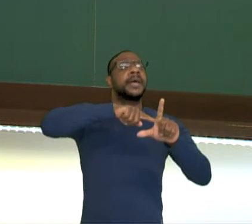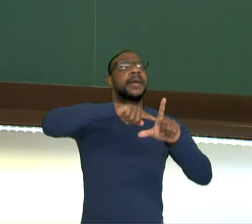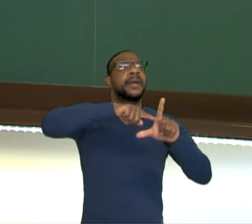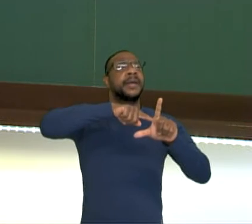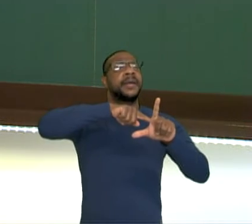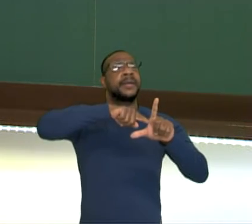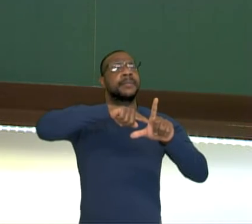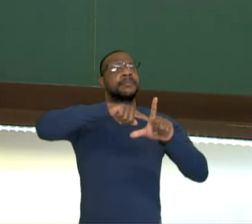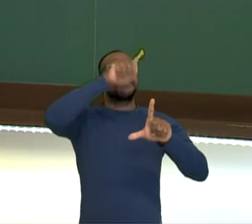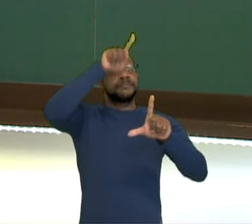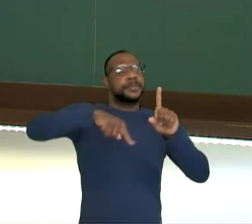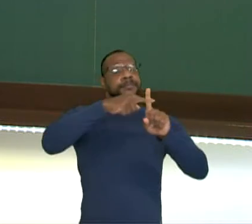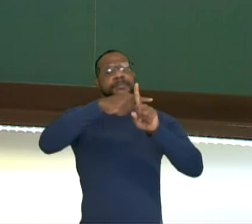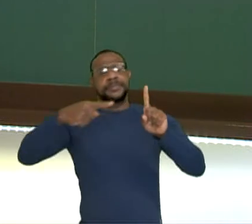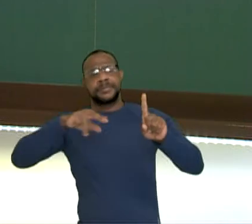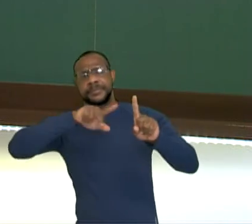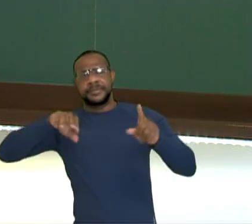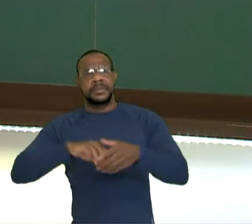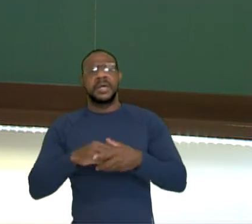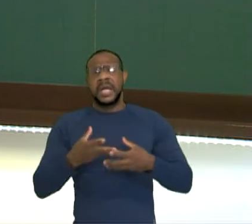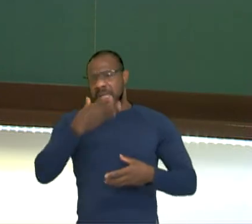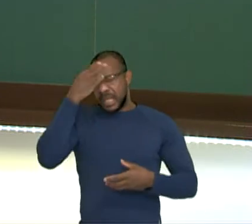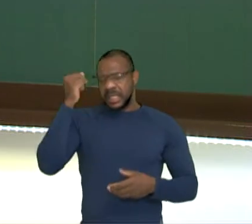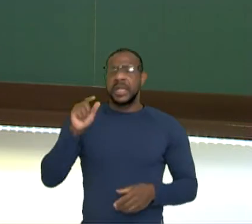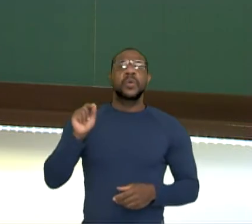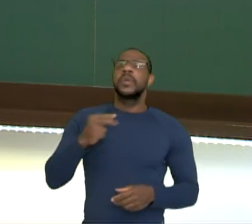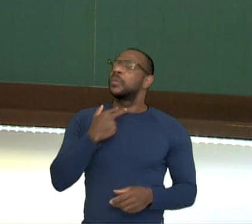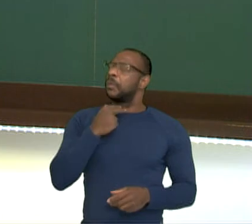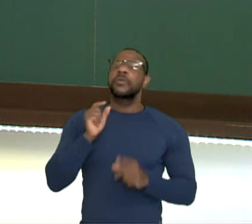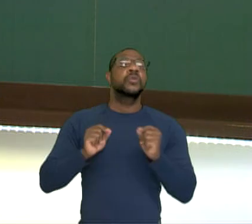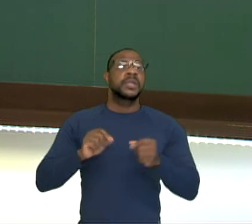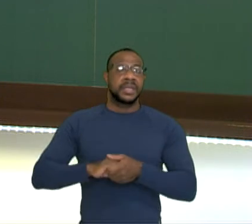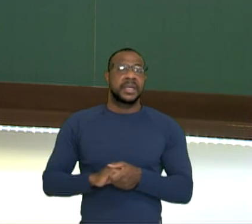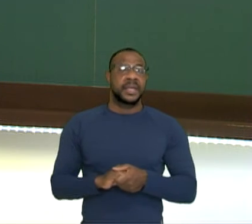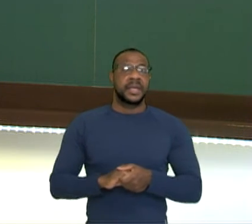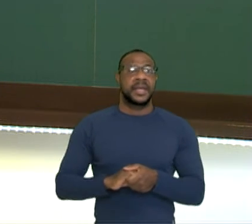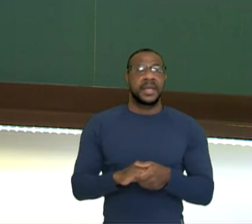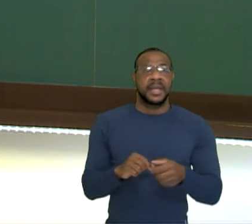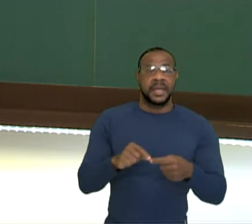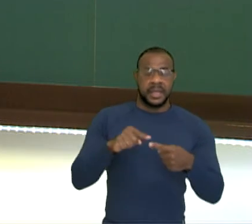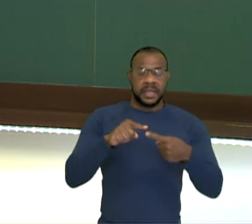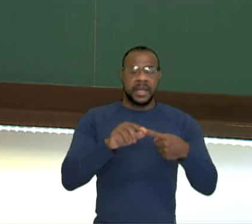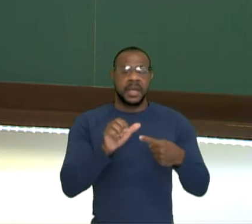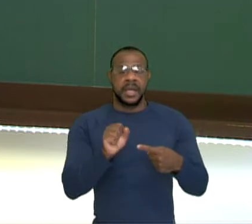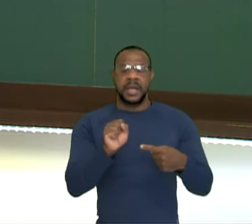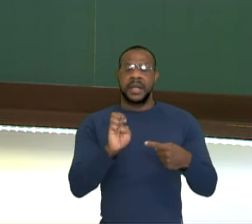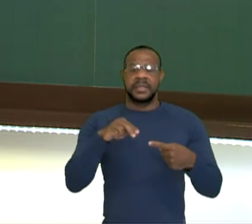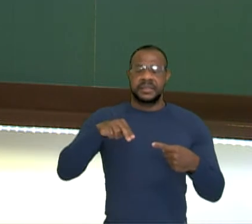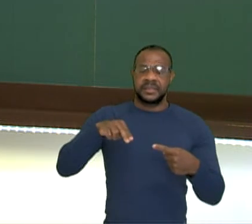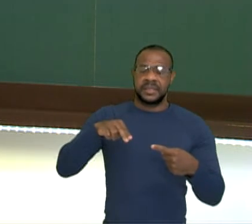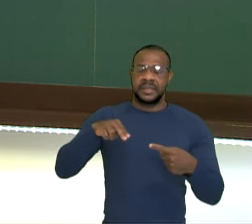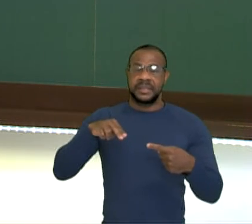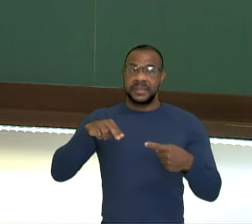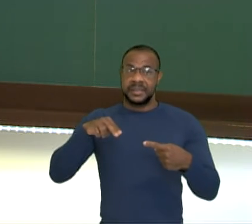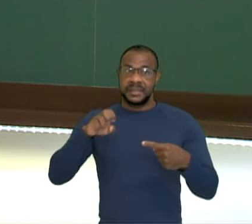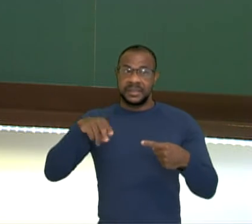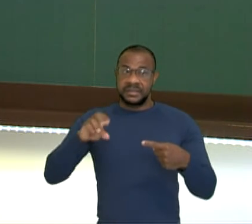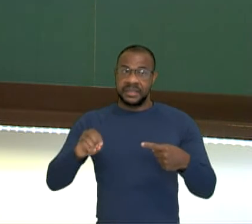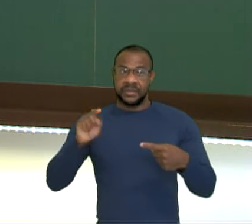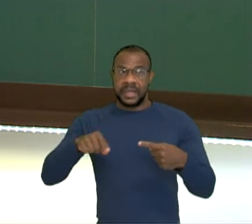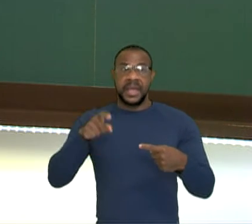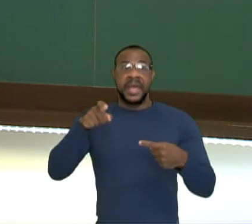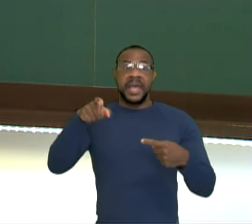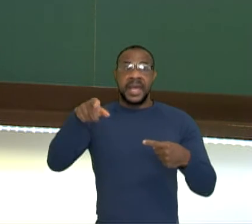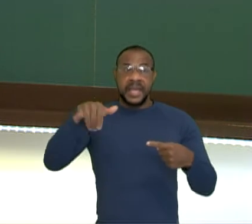podemos esquecer, né? Que a minha função seno, ela é dada por y igual a seno de